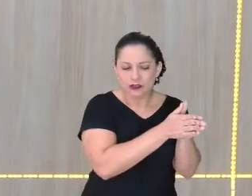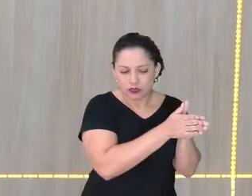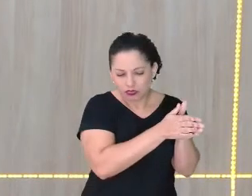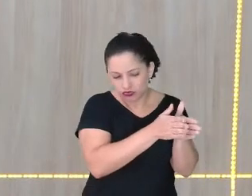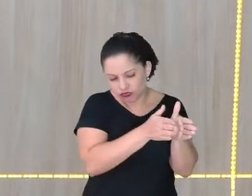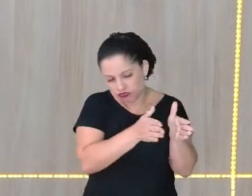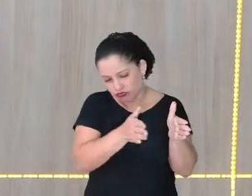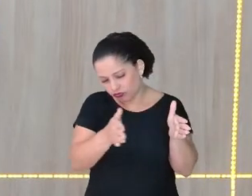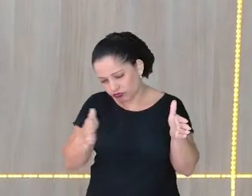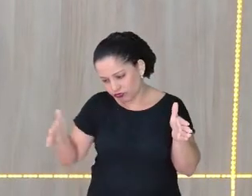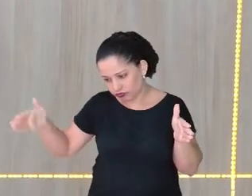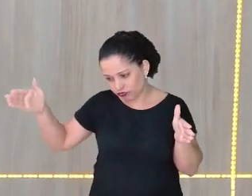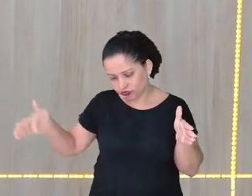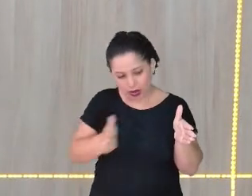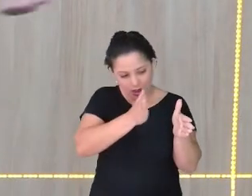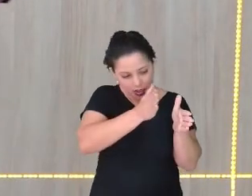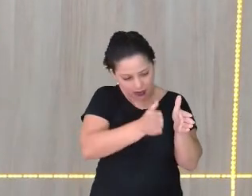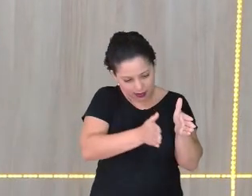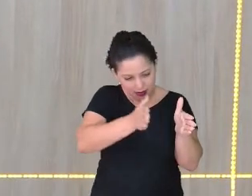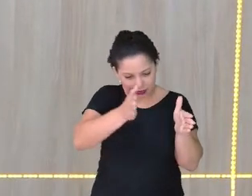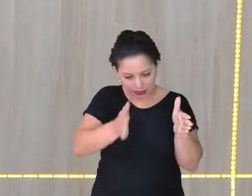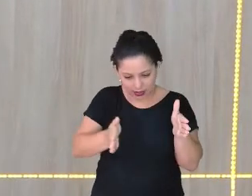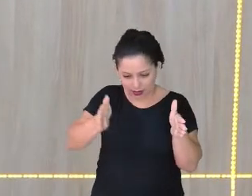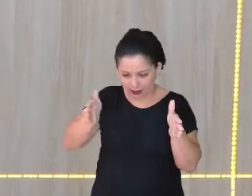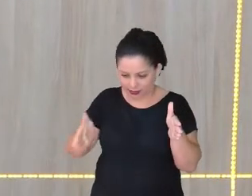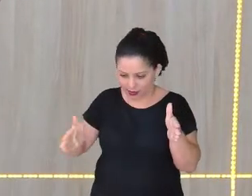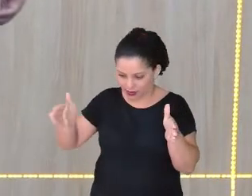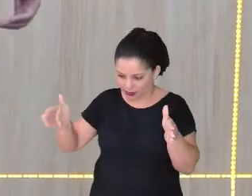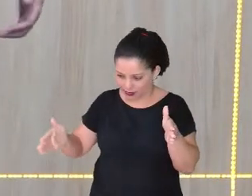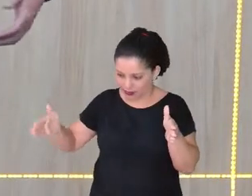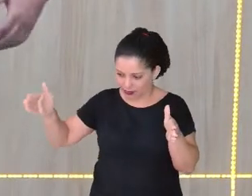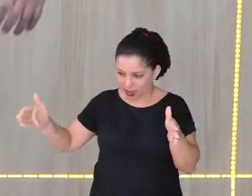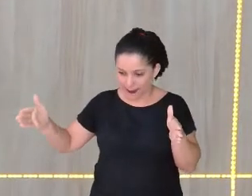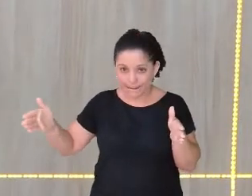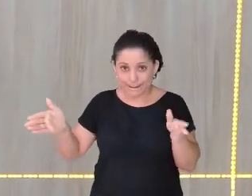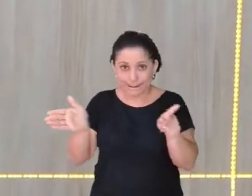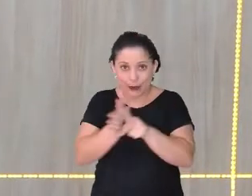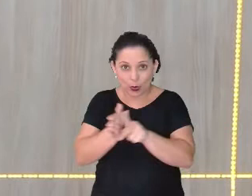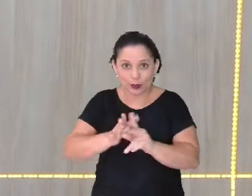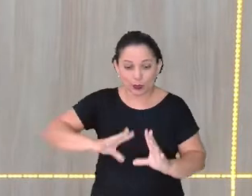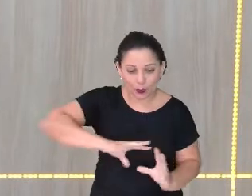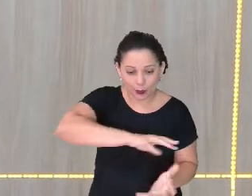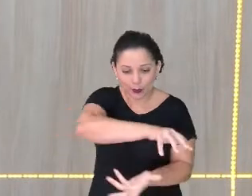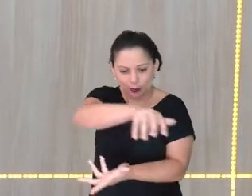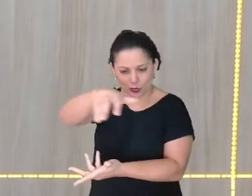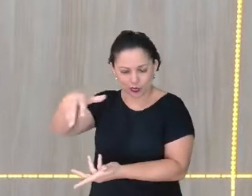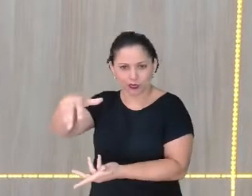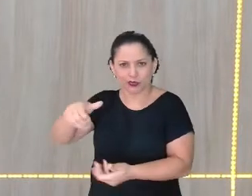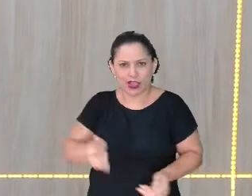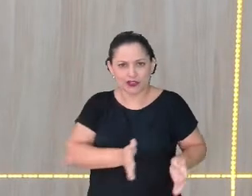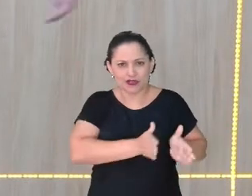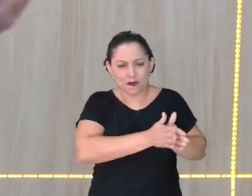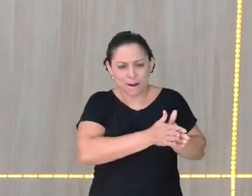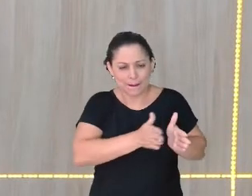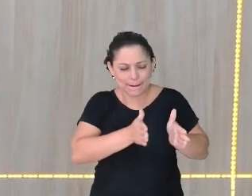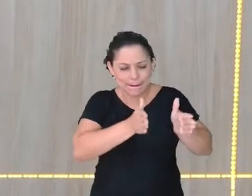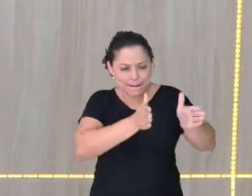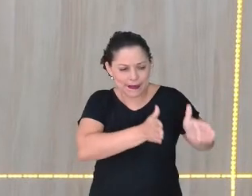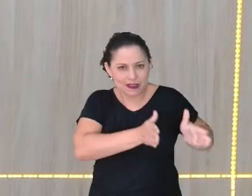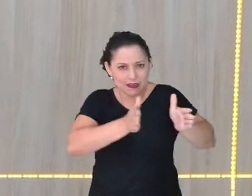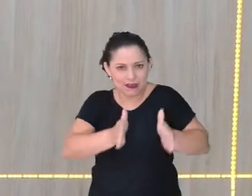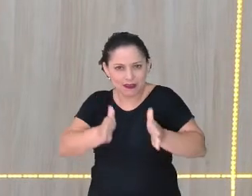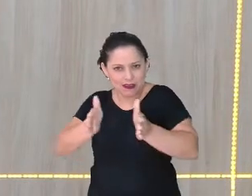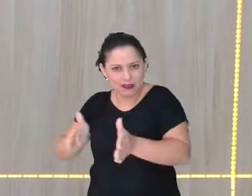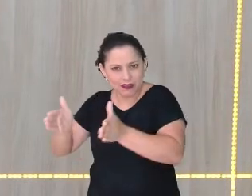dos Metais, as eras geológicas da Terra, né, professora Vanessa? A era Paleozoica, Cenozoica,